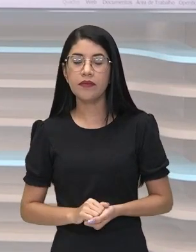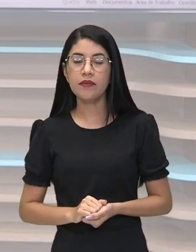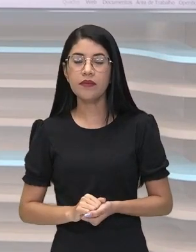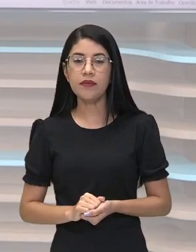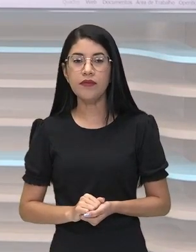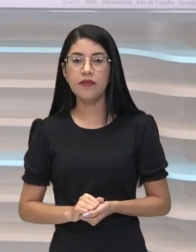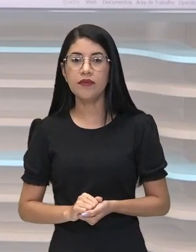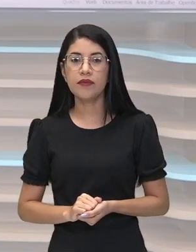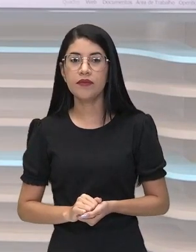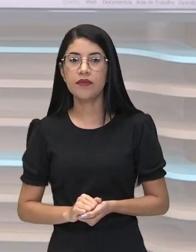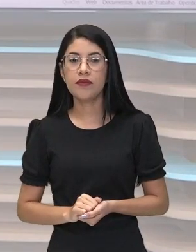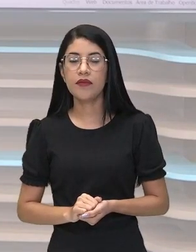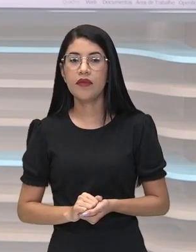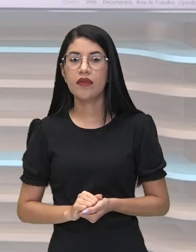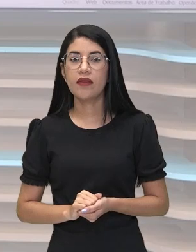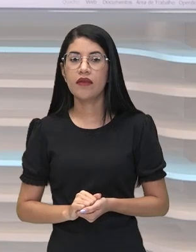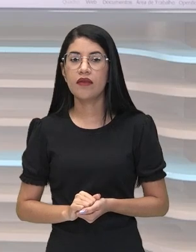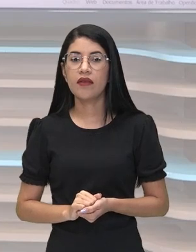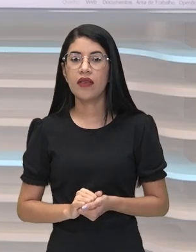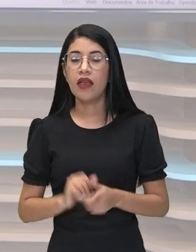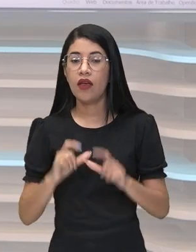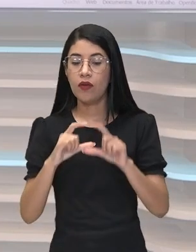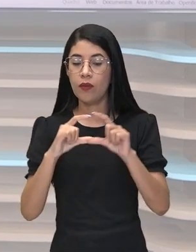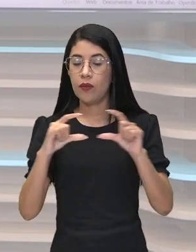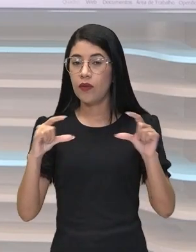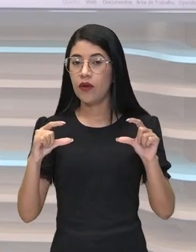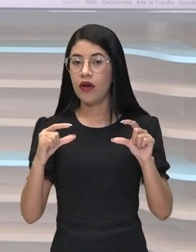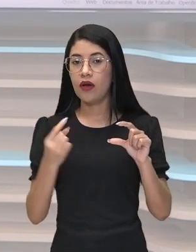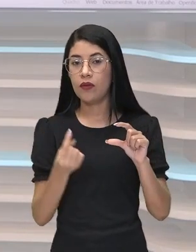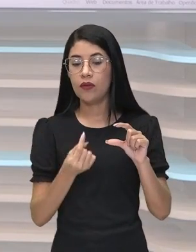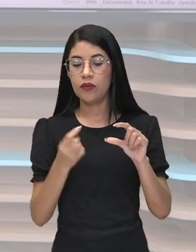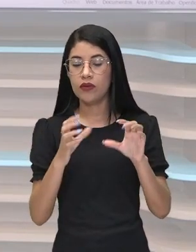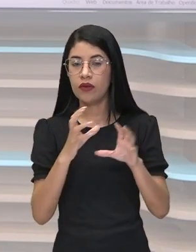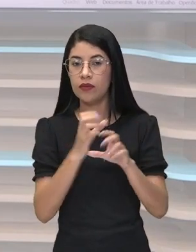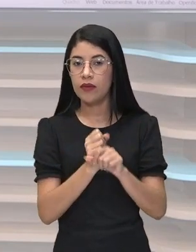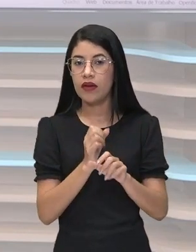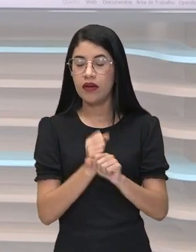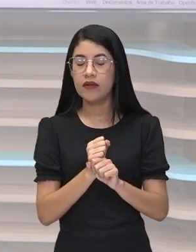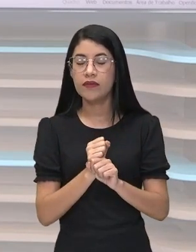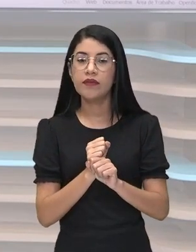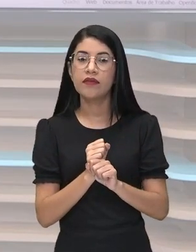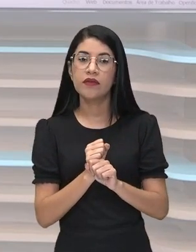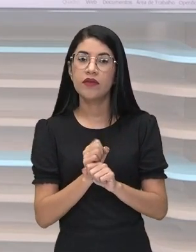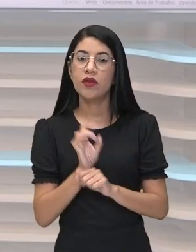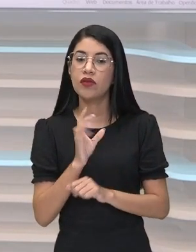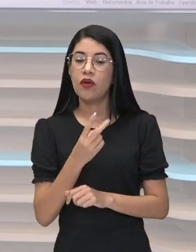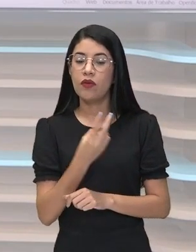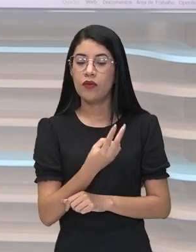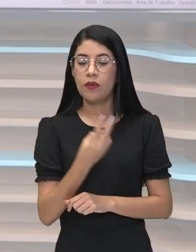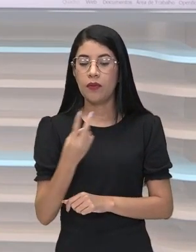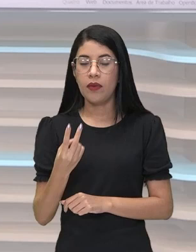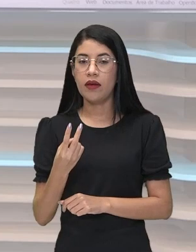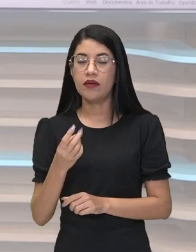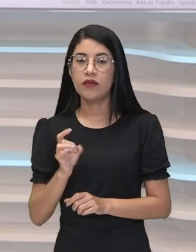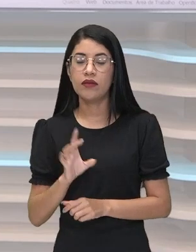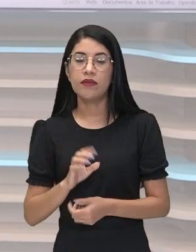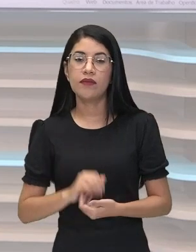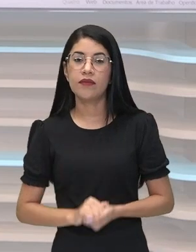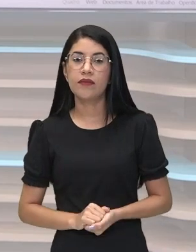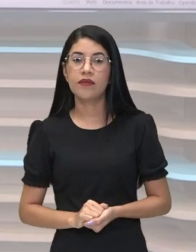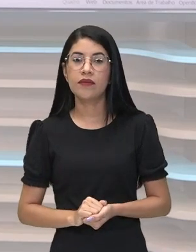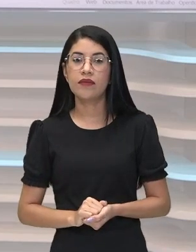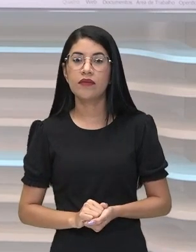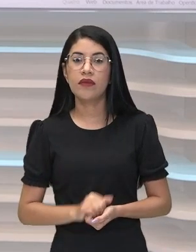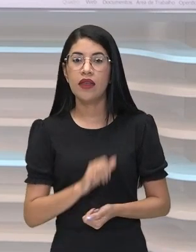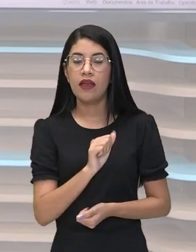BY, em uma única, né, ali, um produto de dois números. Um produto do número A mais